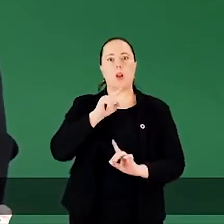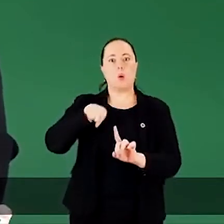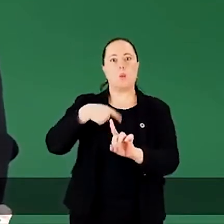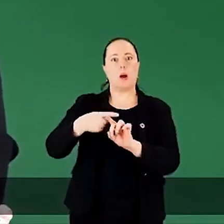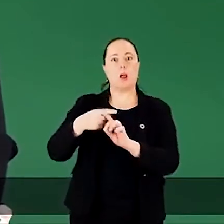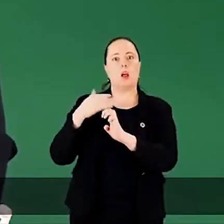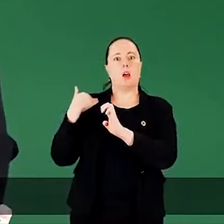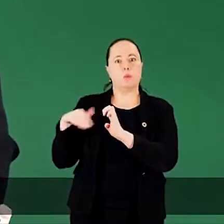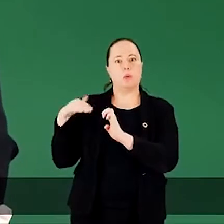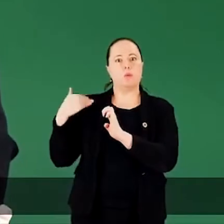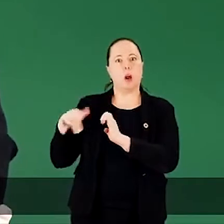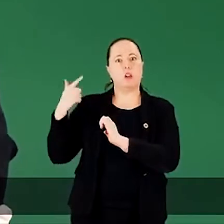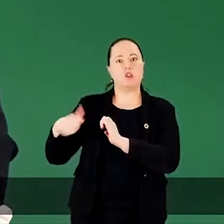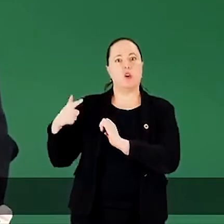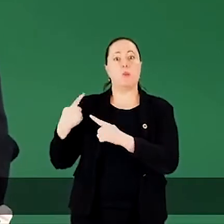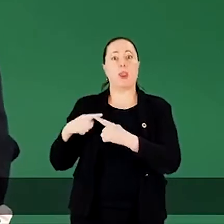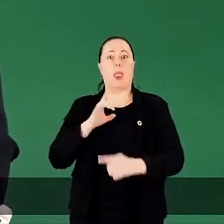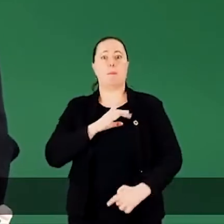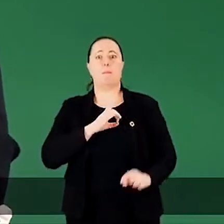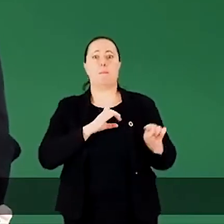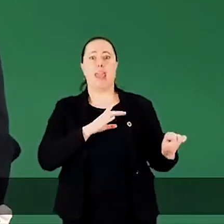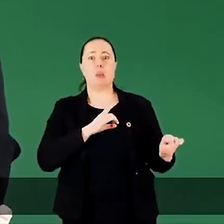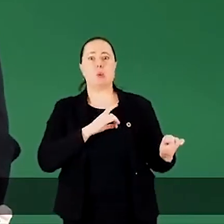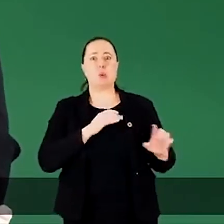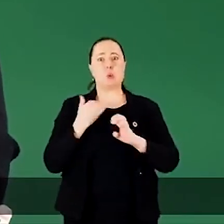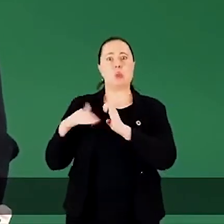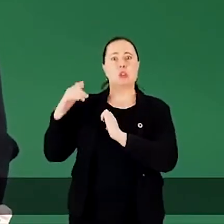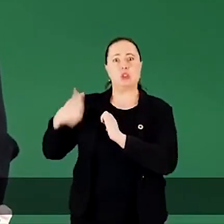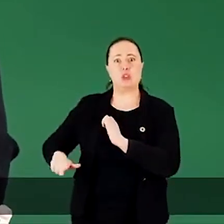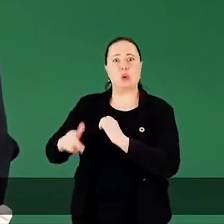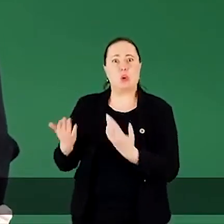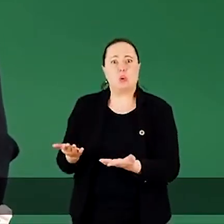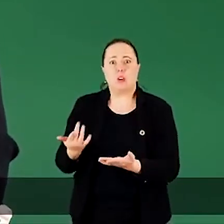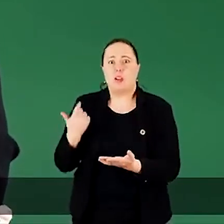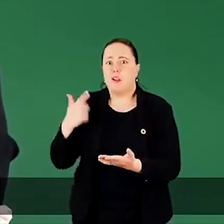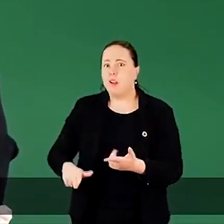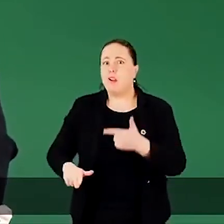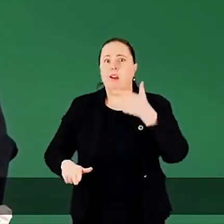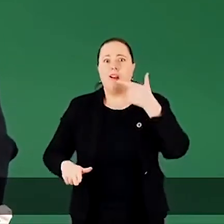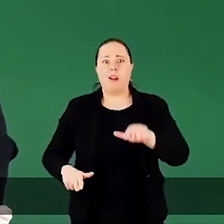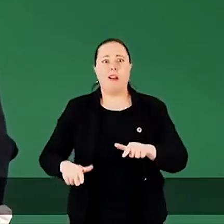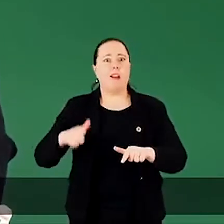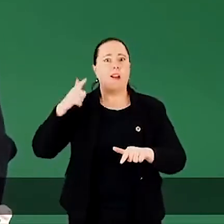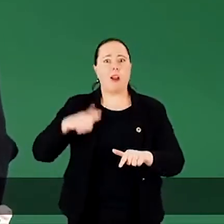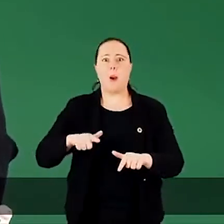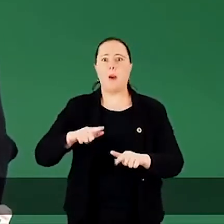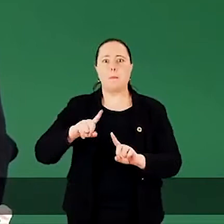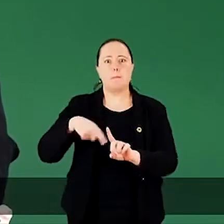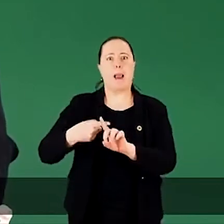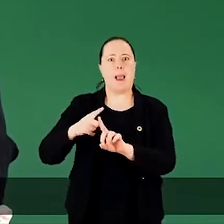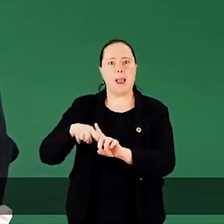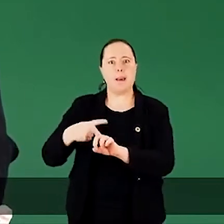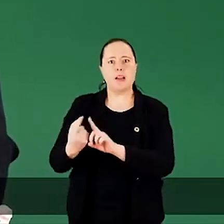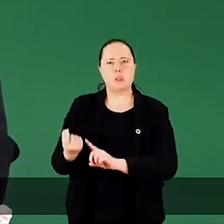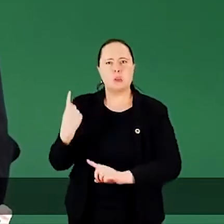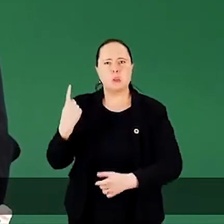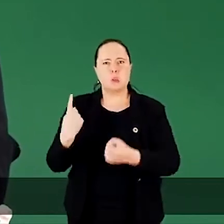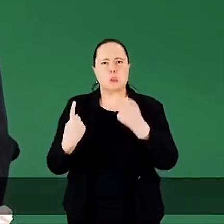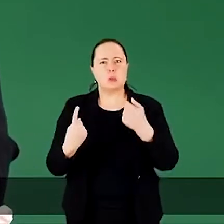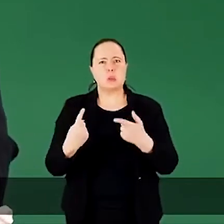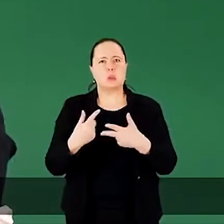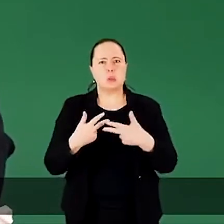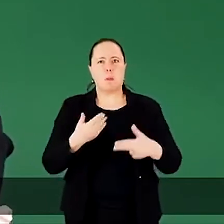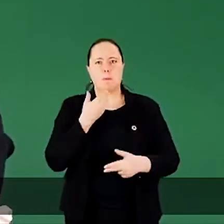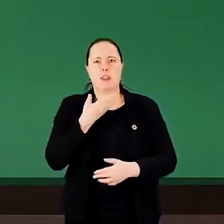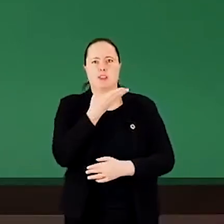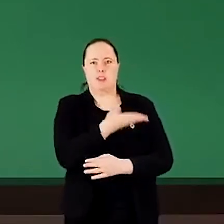enviassem mais e mais conteúdos impróprios e cada vez pedia coisas mais e mais absurdas